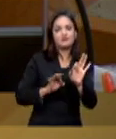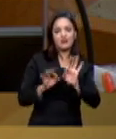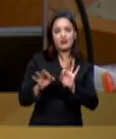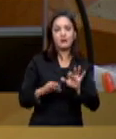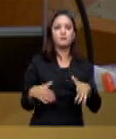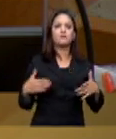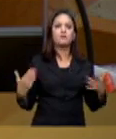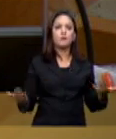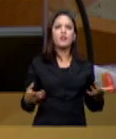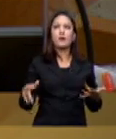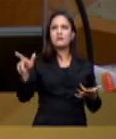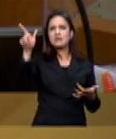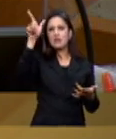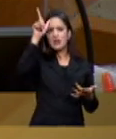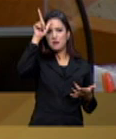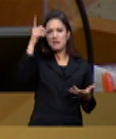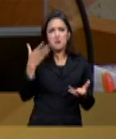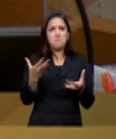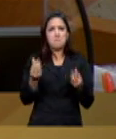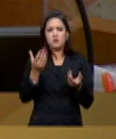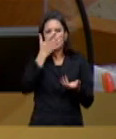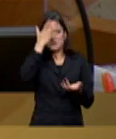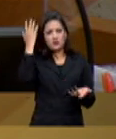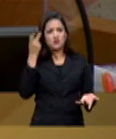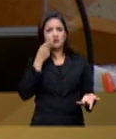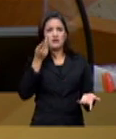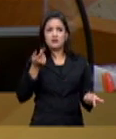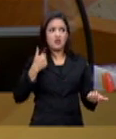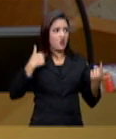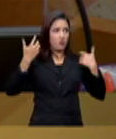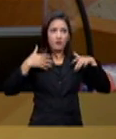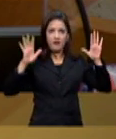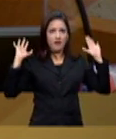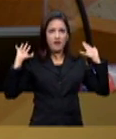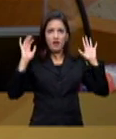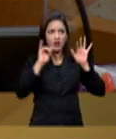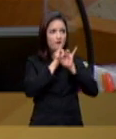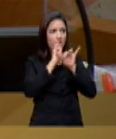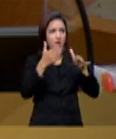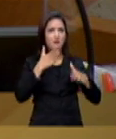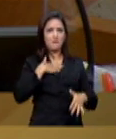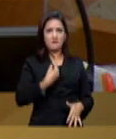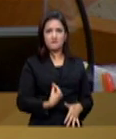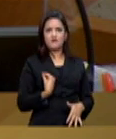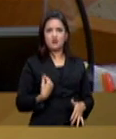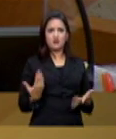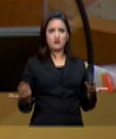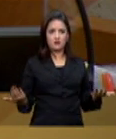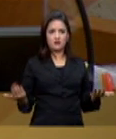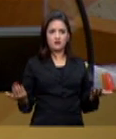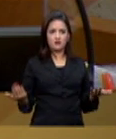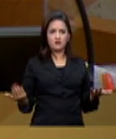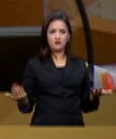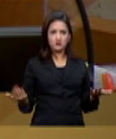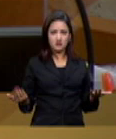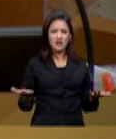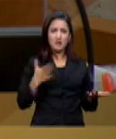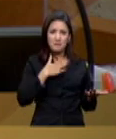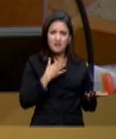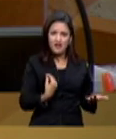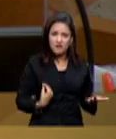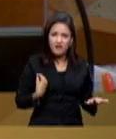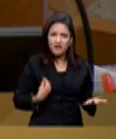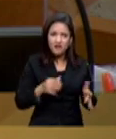conflitada, muita gente dizia, eu me recuso a fornecer determinados dados. Por quê? Estou fornecendo dados da minha vida